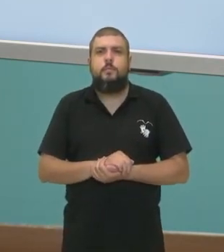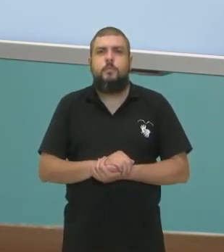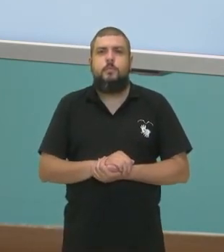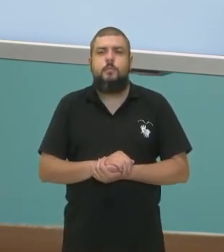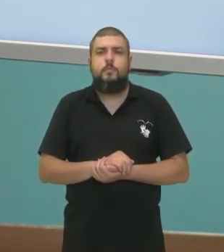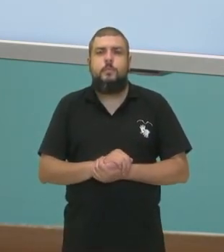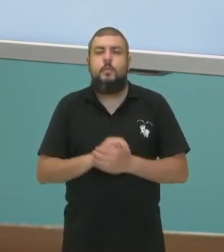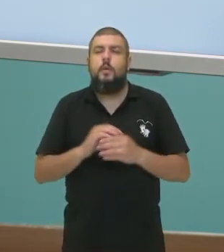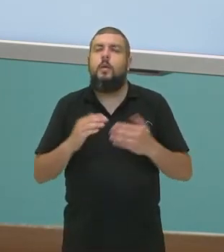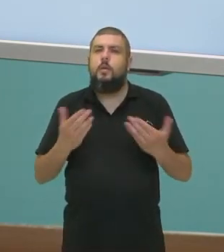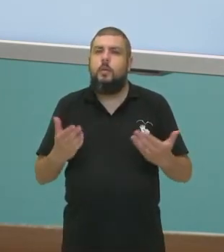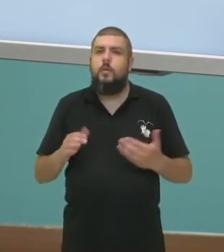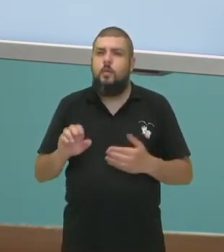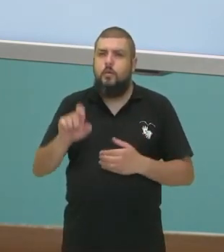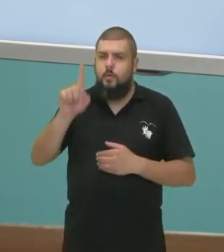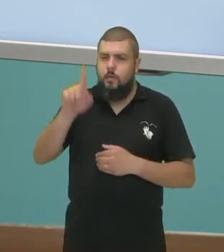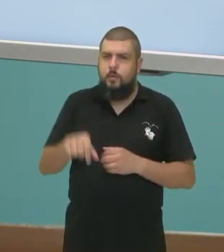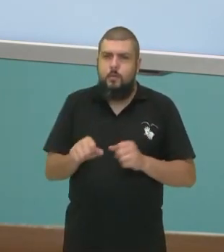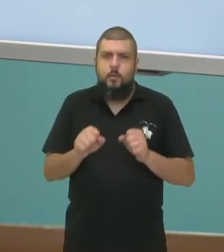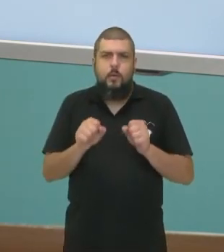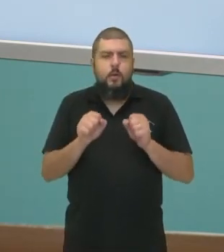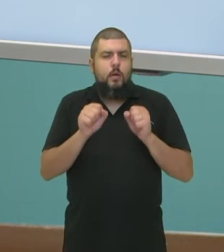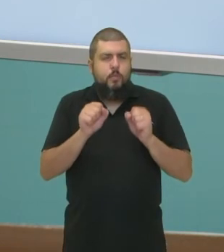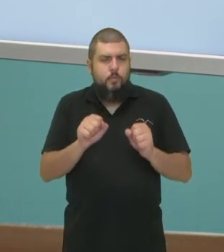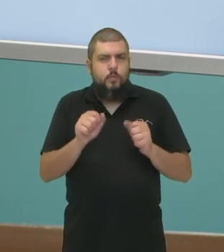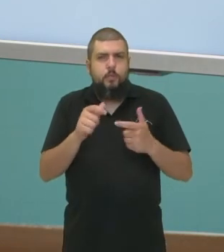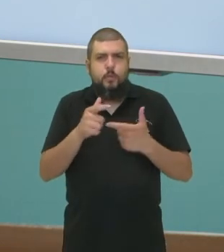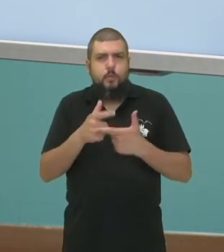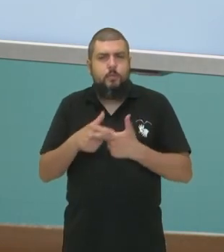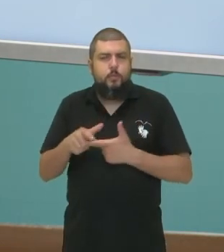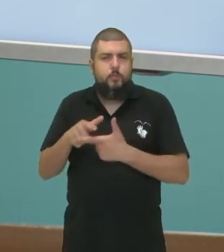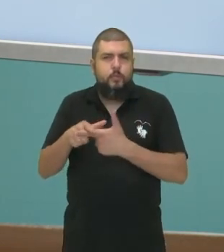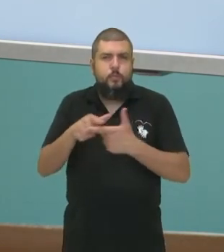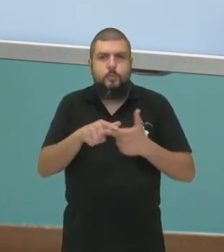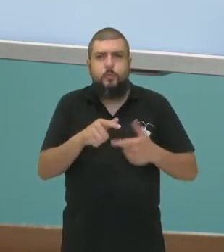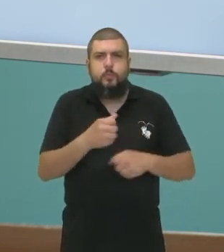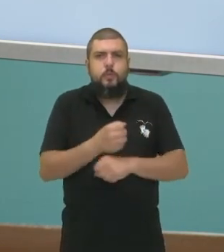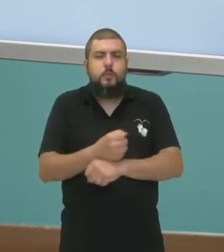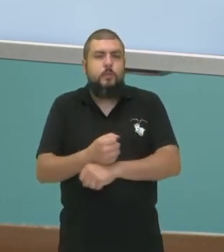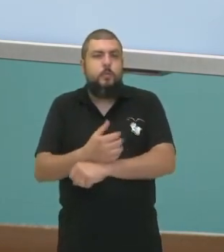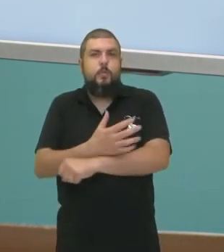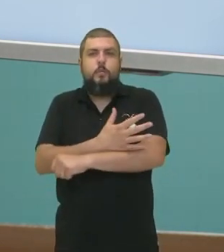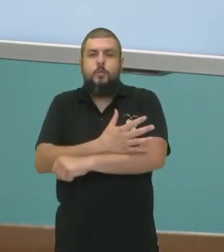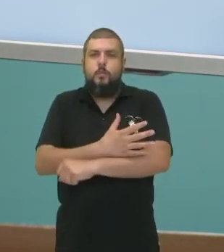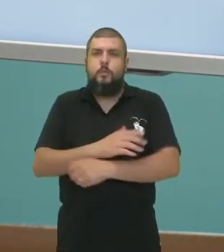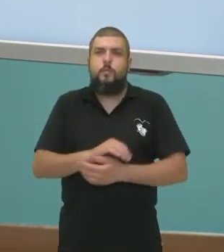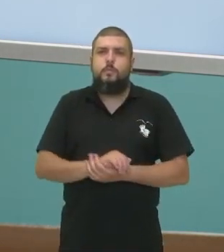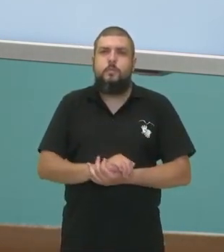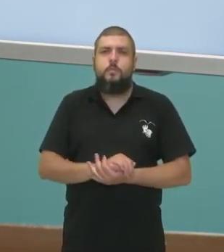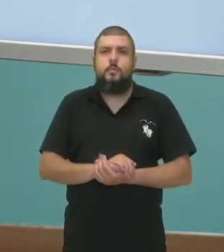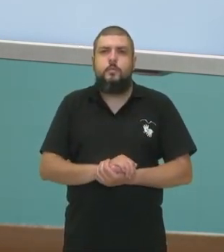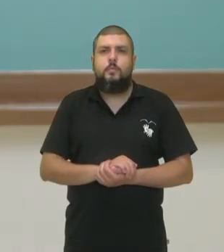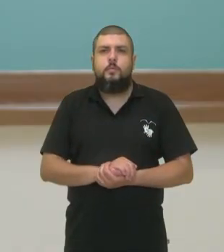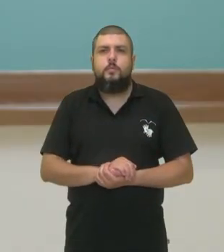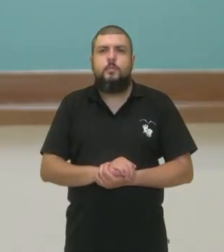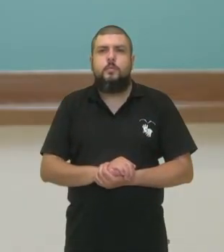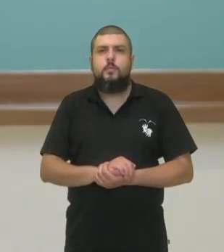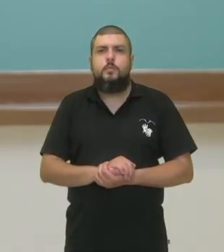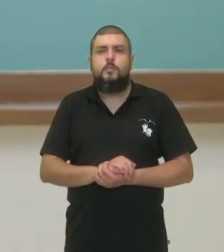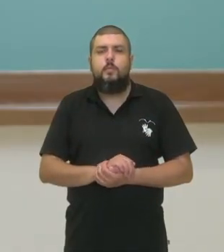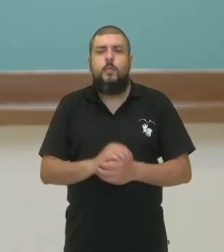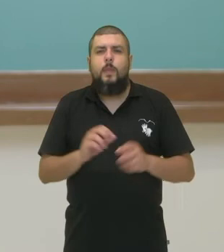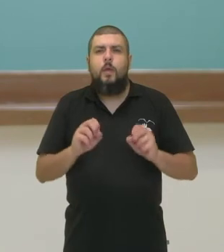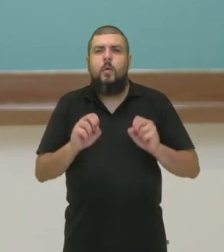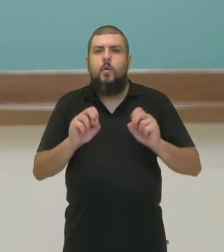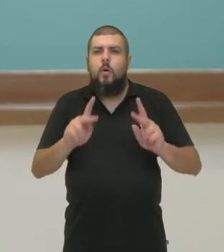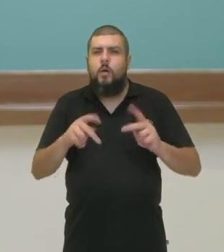situação ela pode sim causar problemas emocionais, por exemplo, aos jovens. Então a gente falou um pouquinho de moda, né? Então